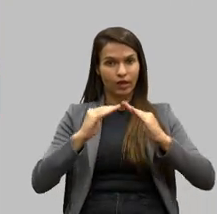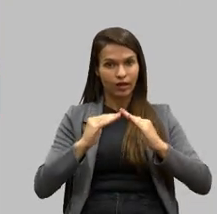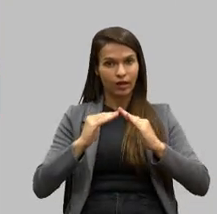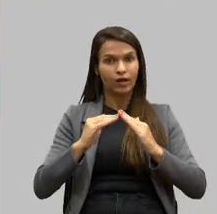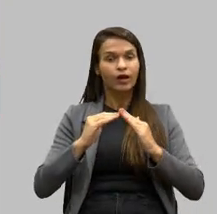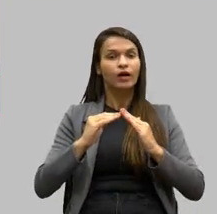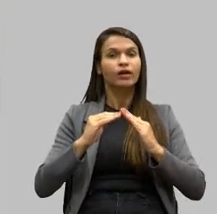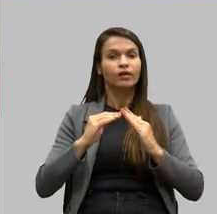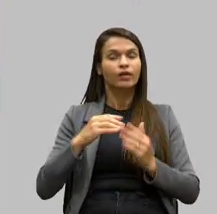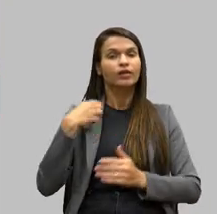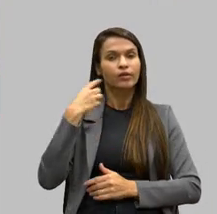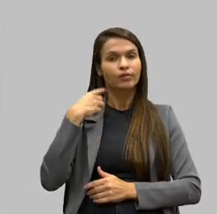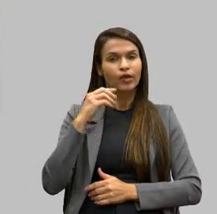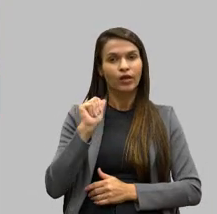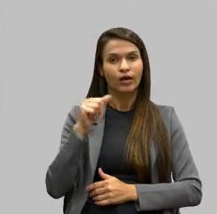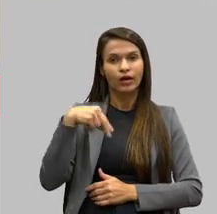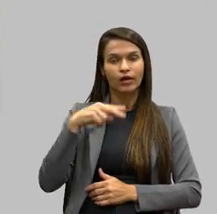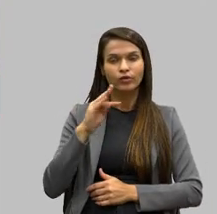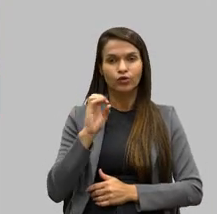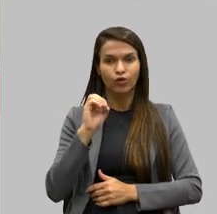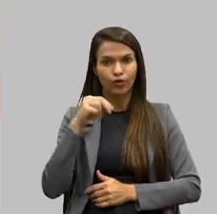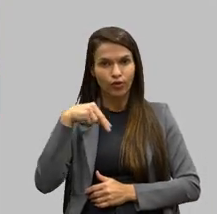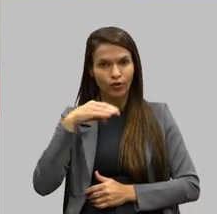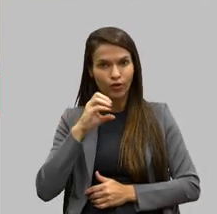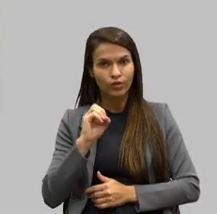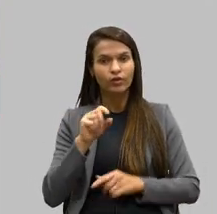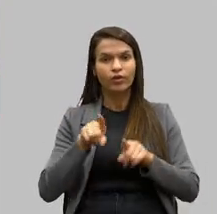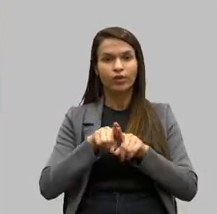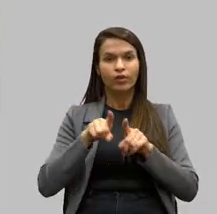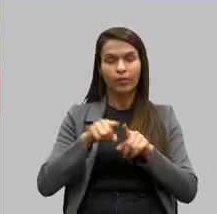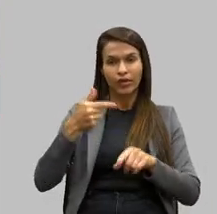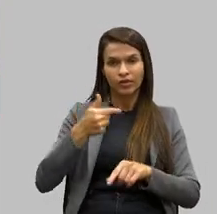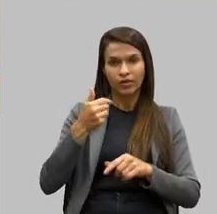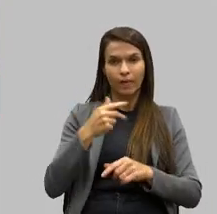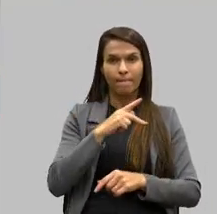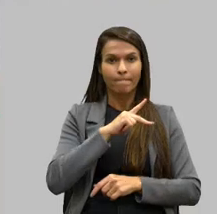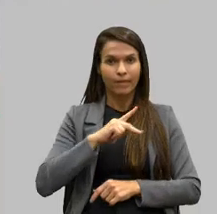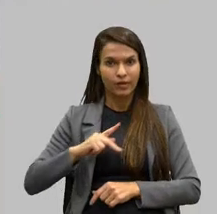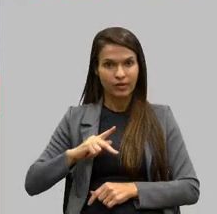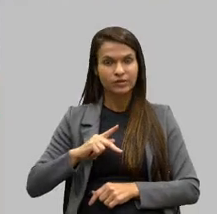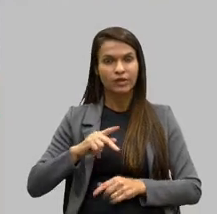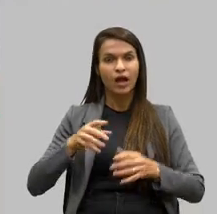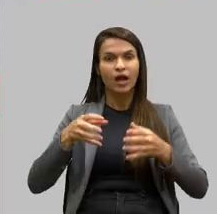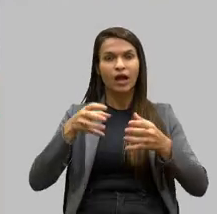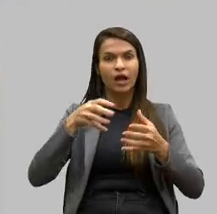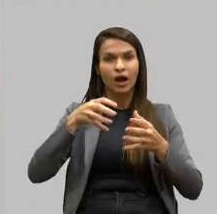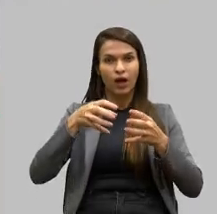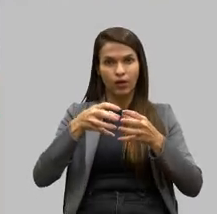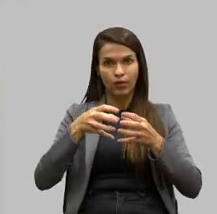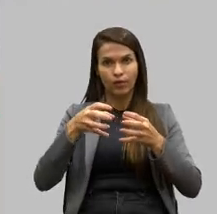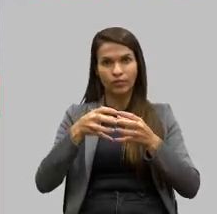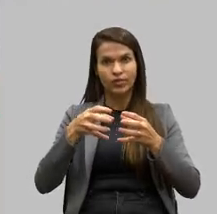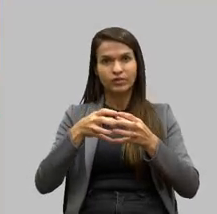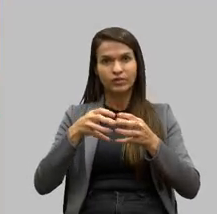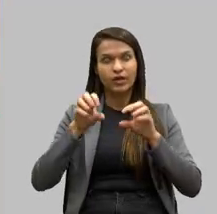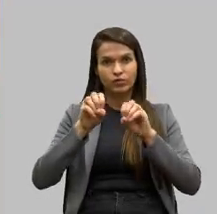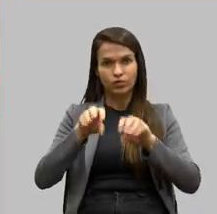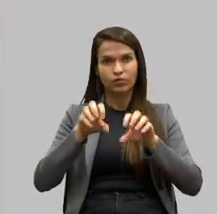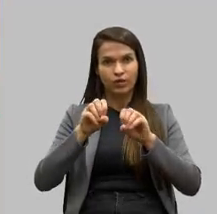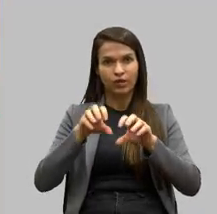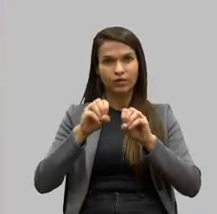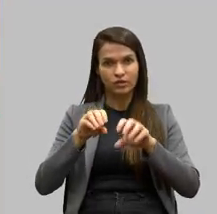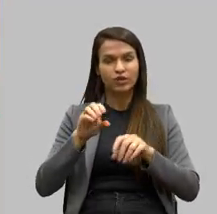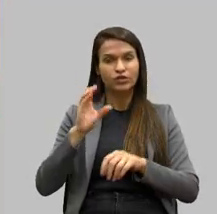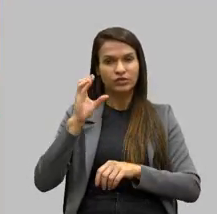Carlos Arantes, conosco, da nossa vice-presidenta da Comissão de Educação, Ciência e